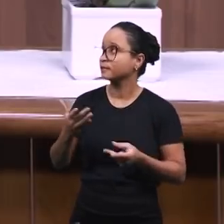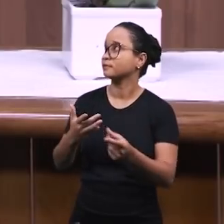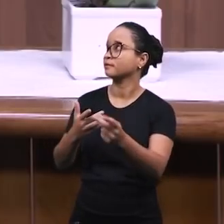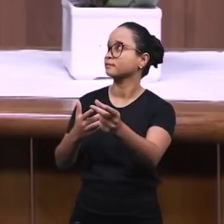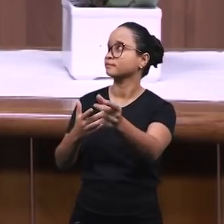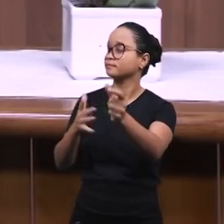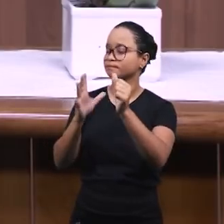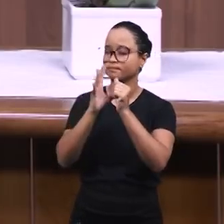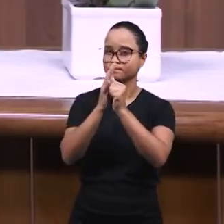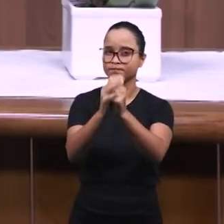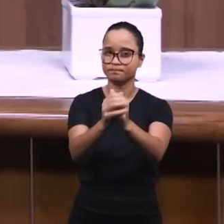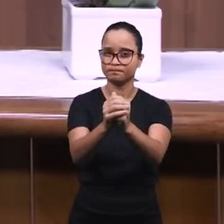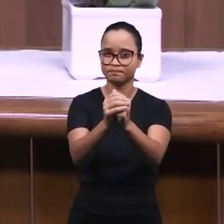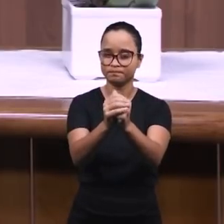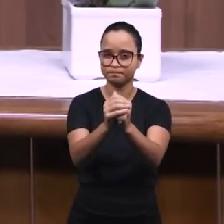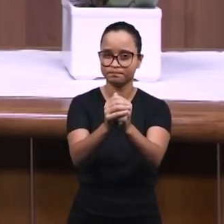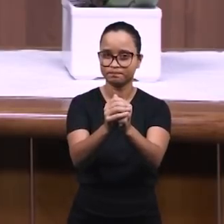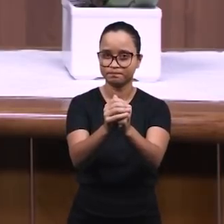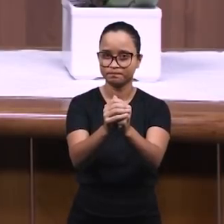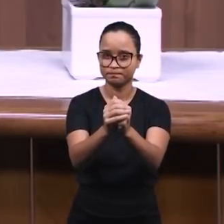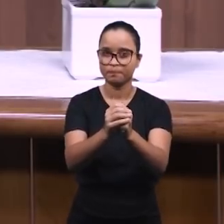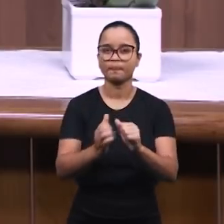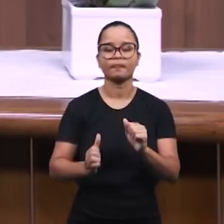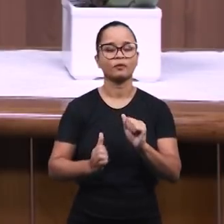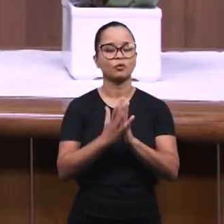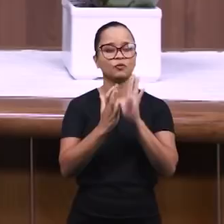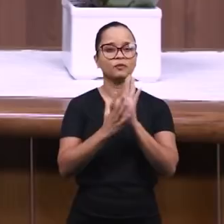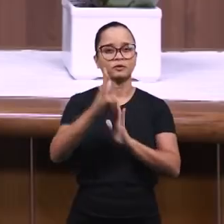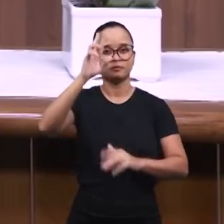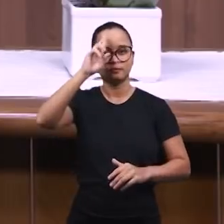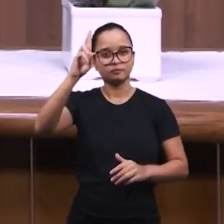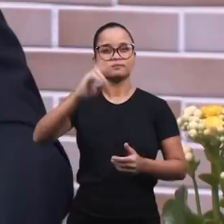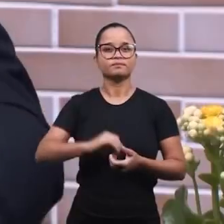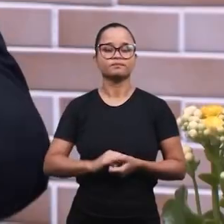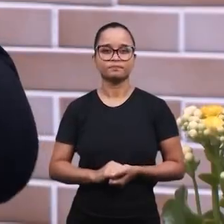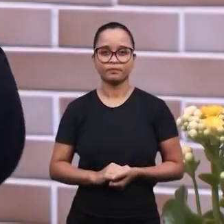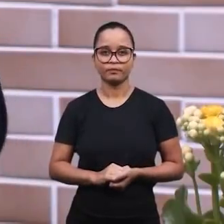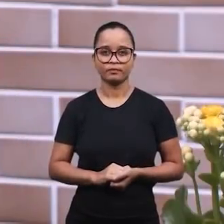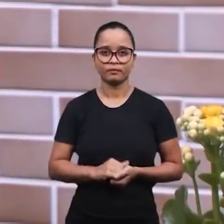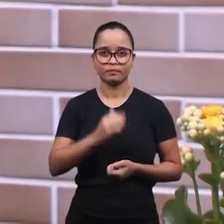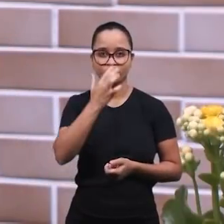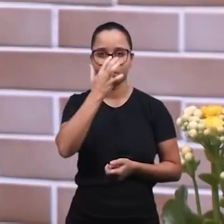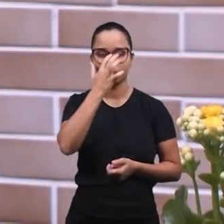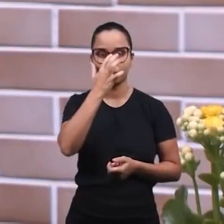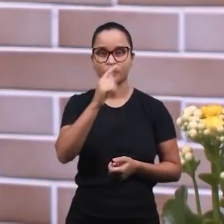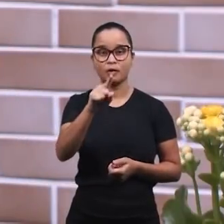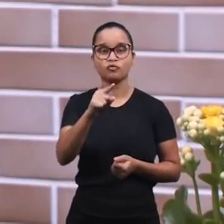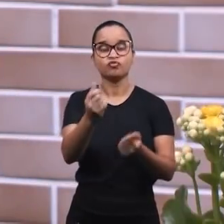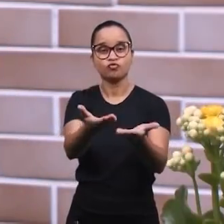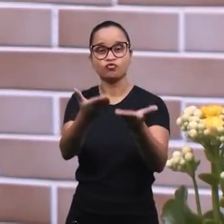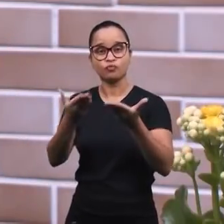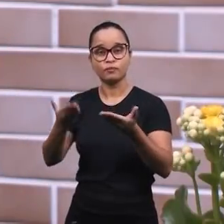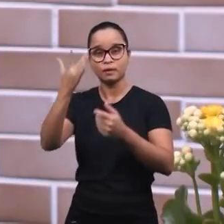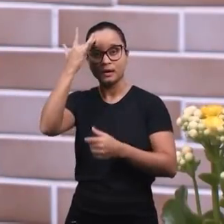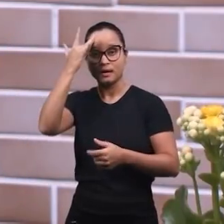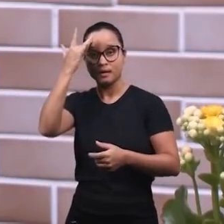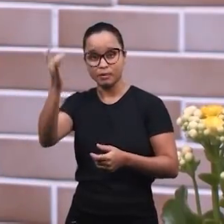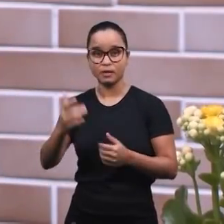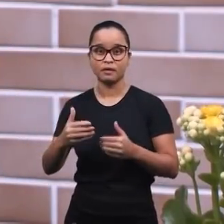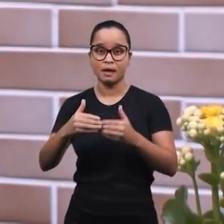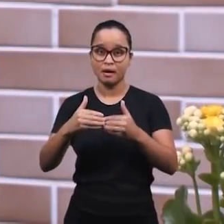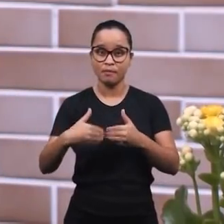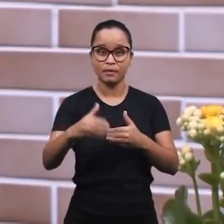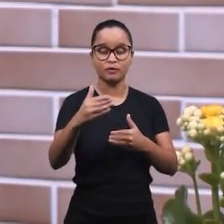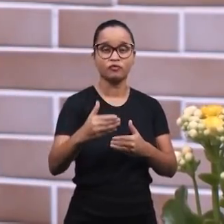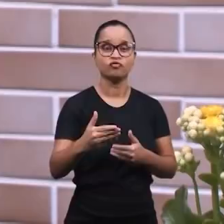desde agora e para sempre. Amém. Louvado seja o nome do Senhor. Eu te convido para amanhã, a partir